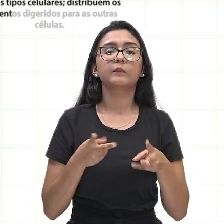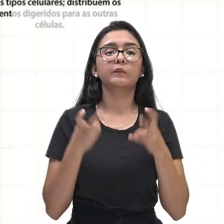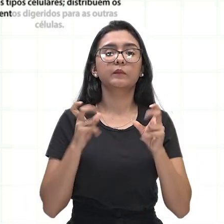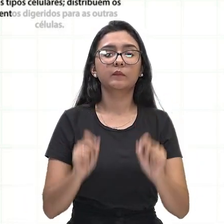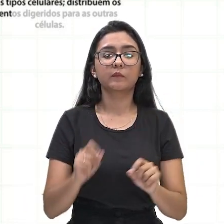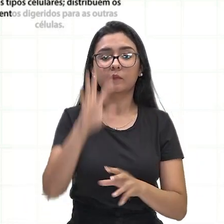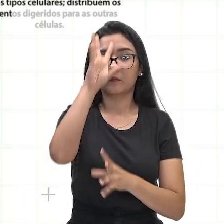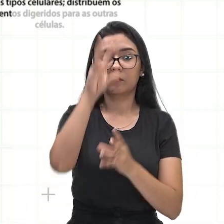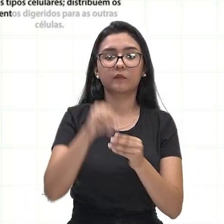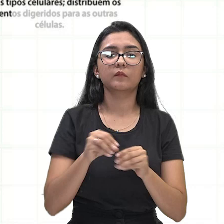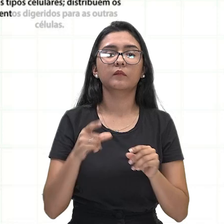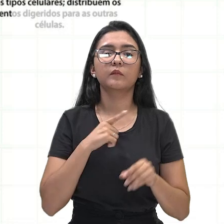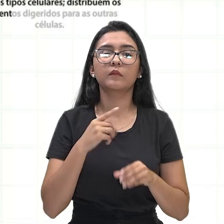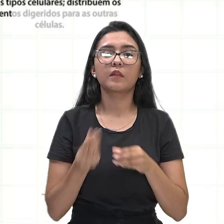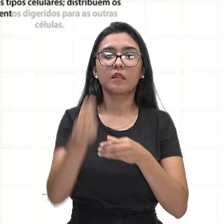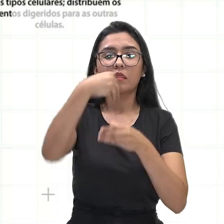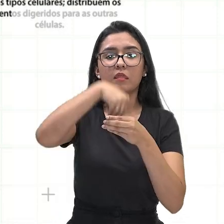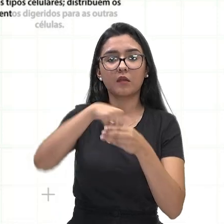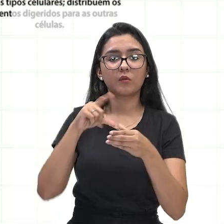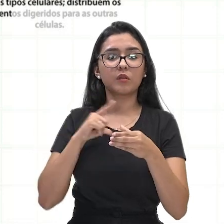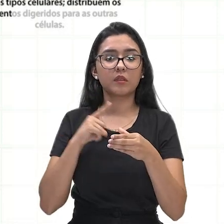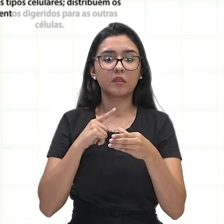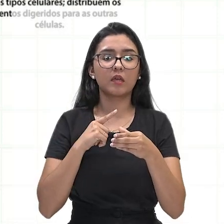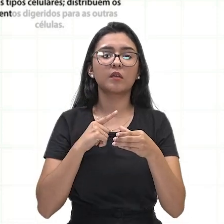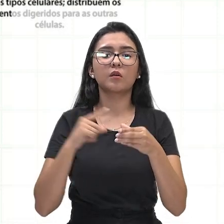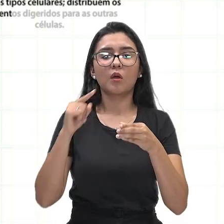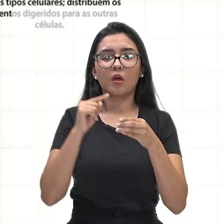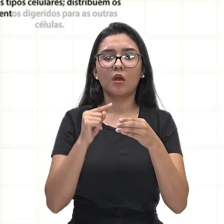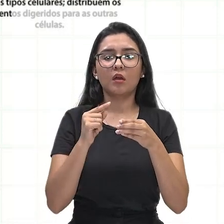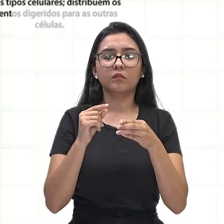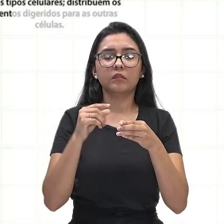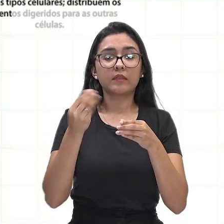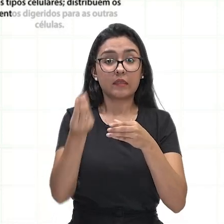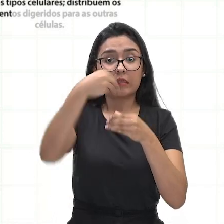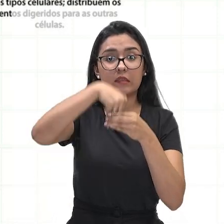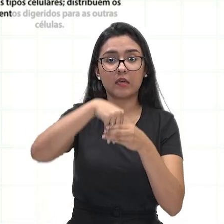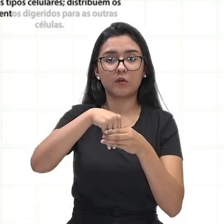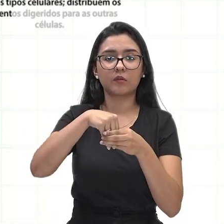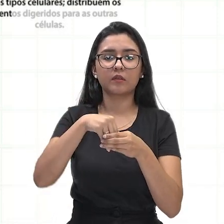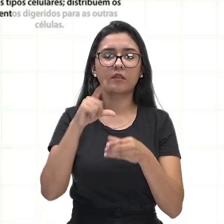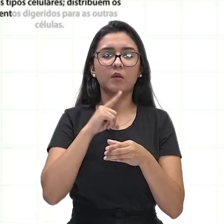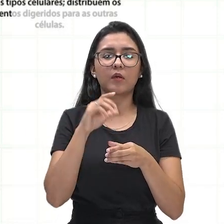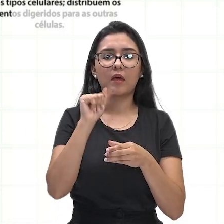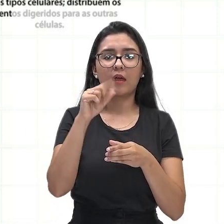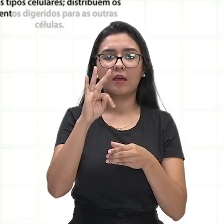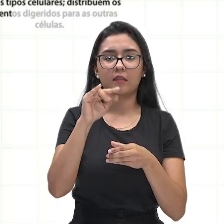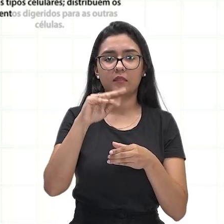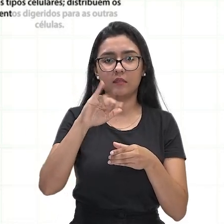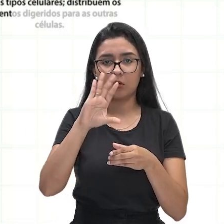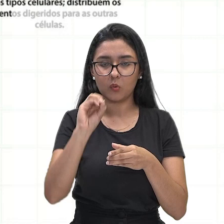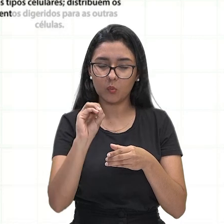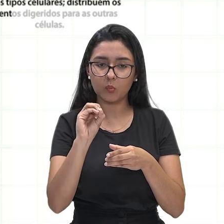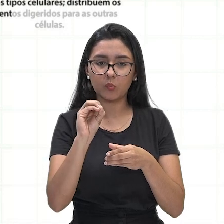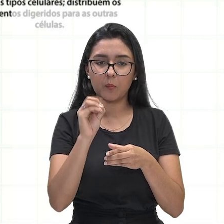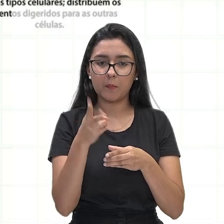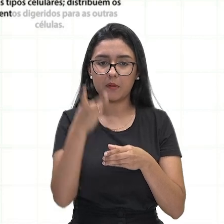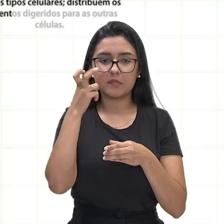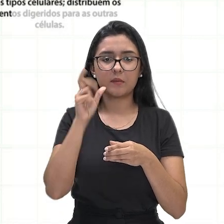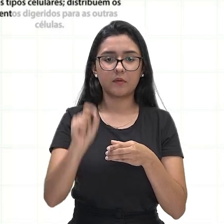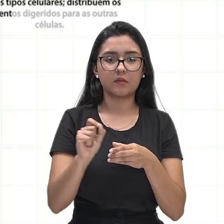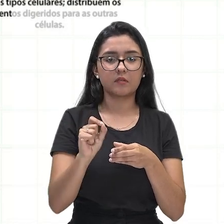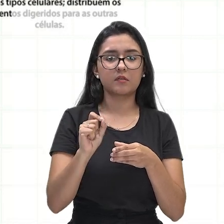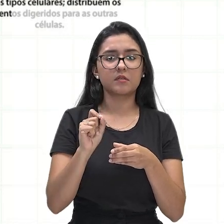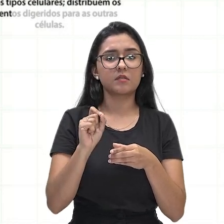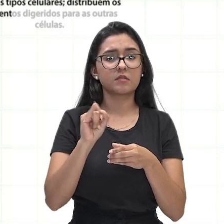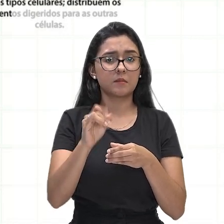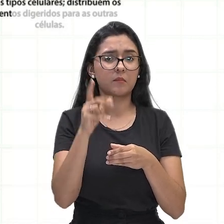preciso aí a gente entender, olha só, que dentro deles existe uma cavidade que é chamada de átrio, certo? Se você aproximar aí, se